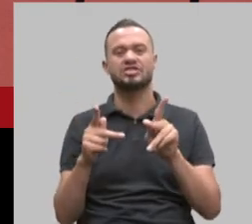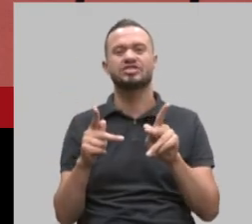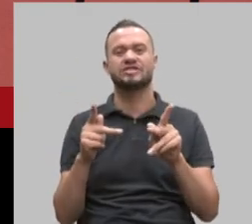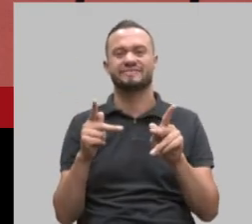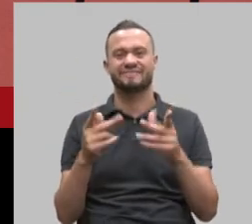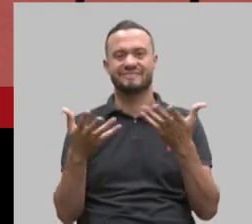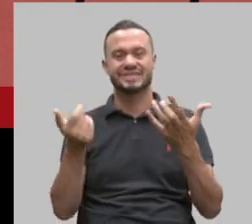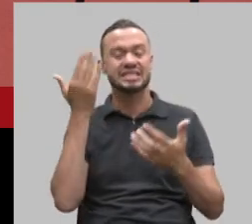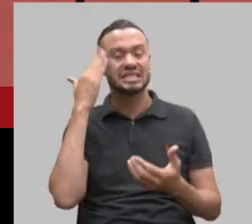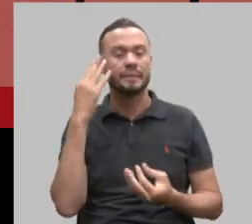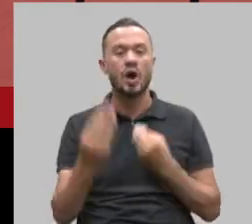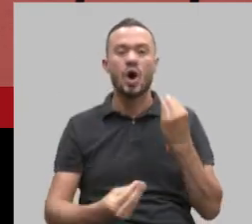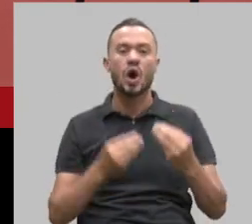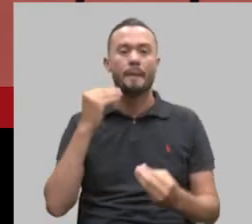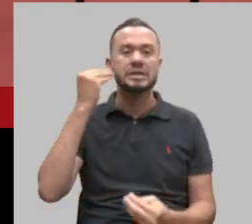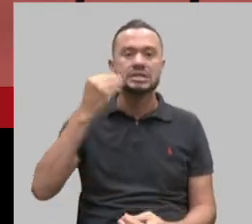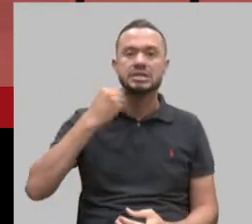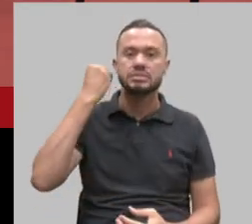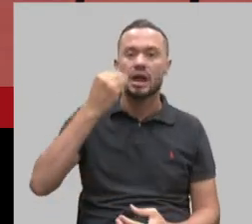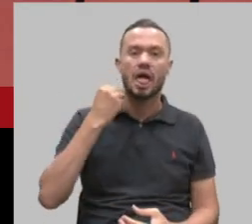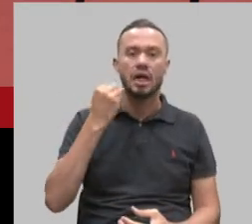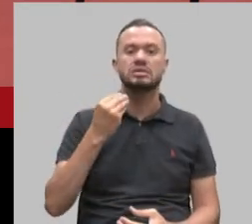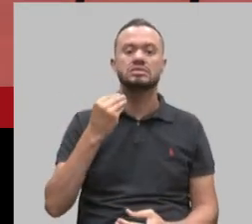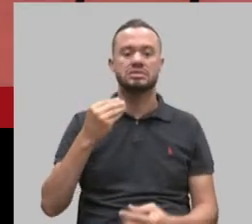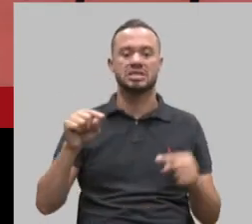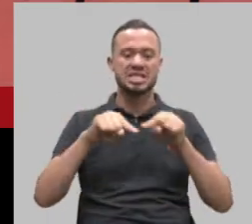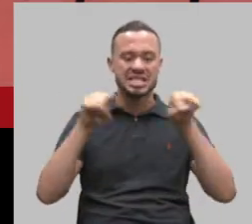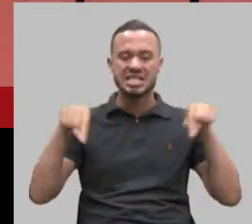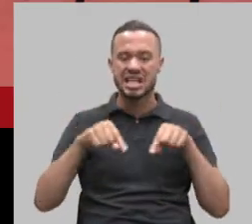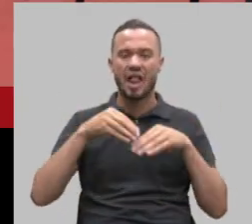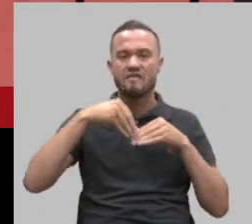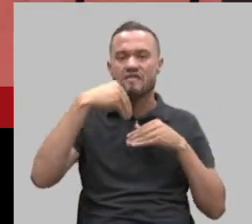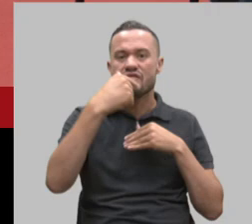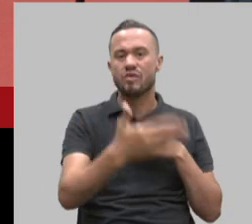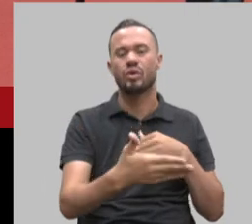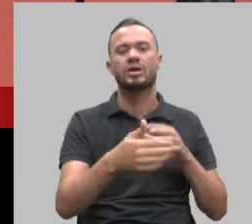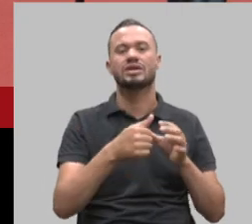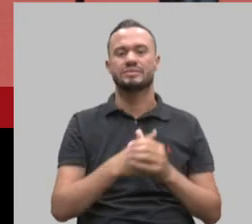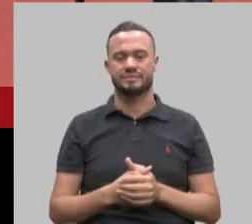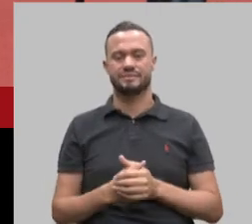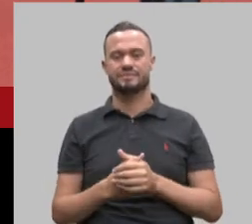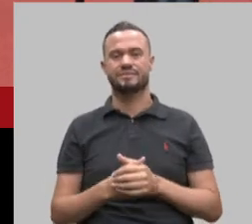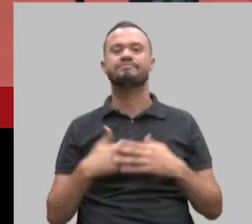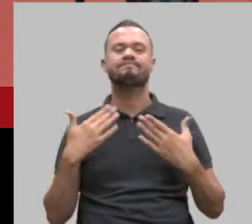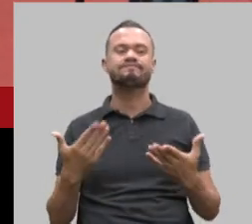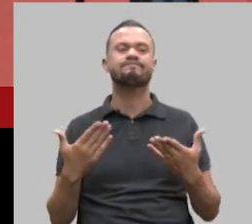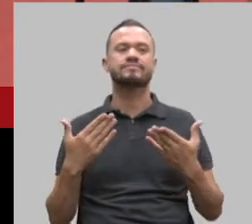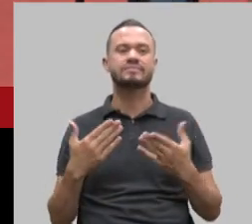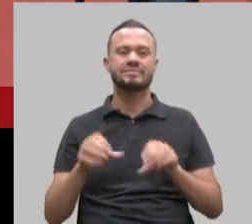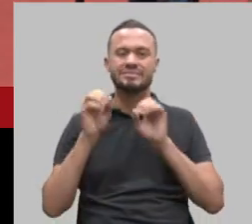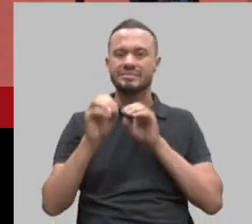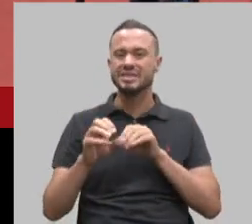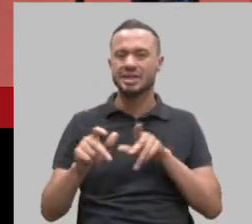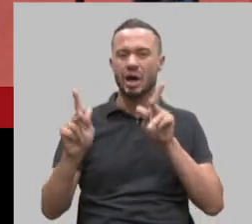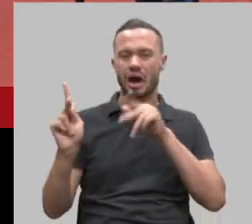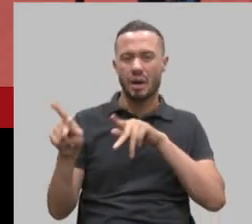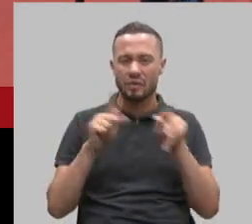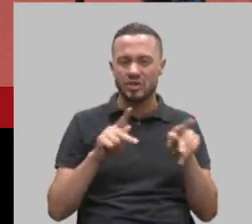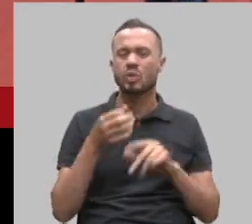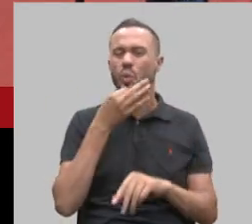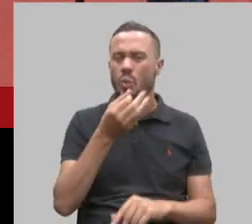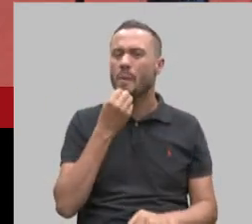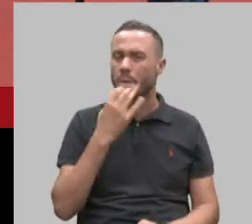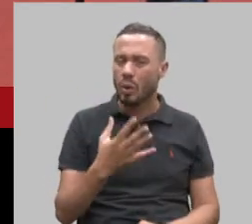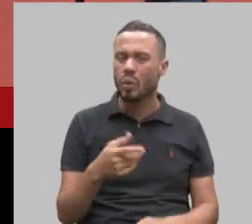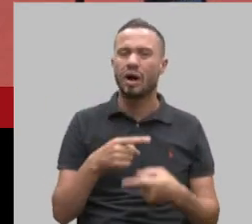fora da aula pelo menos um pouco e sobre essa capacitação constante dos professores eu achei muito boa mas não só